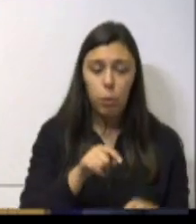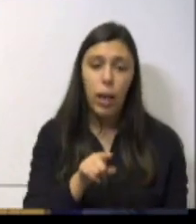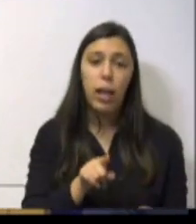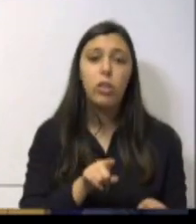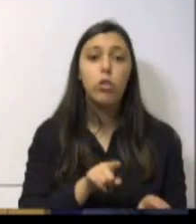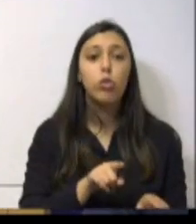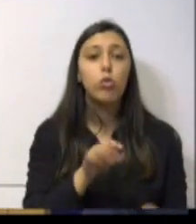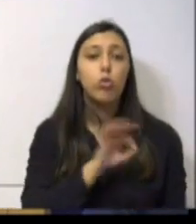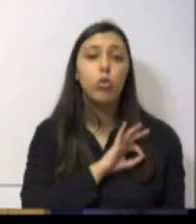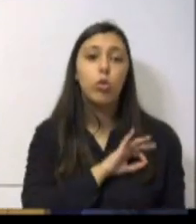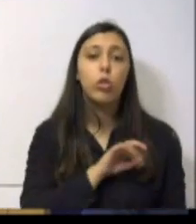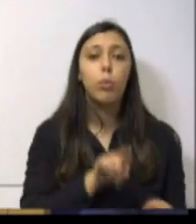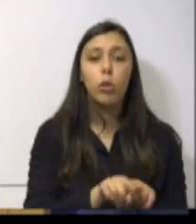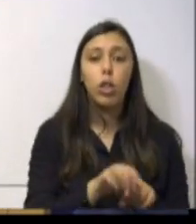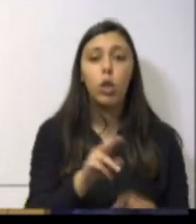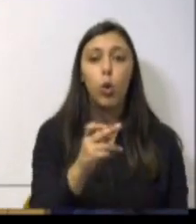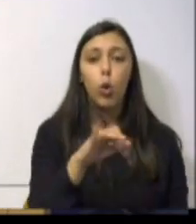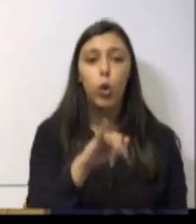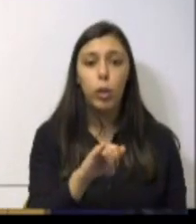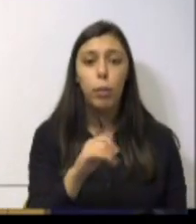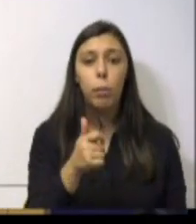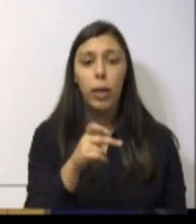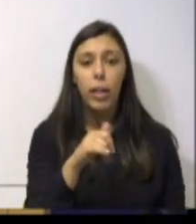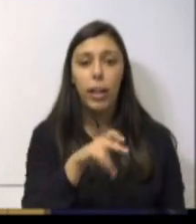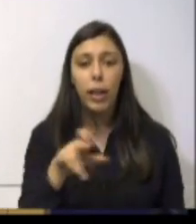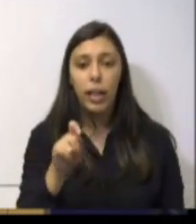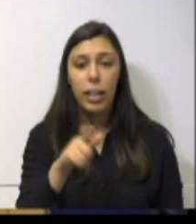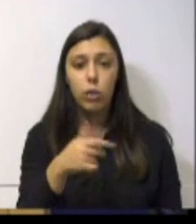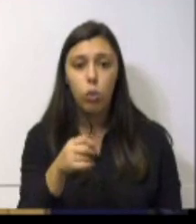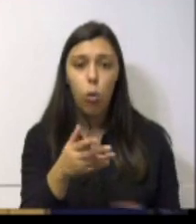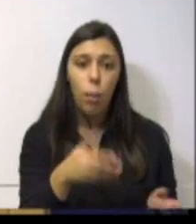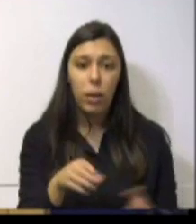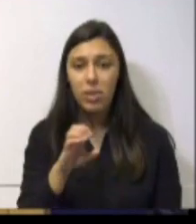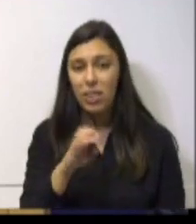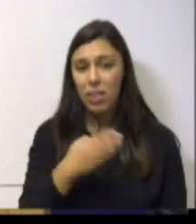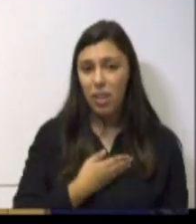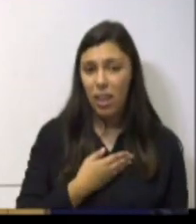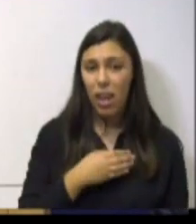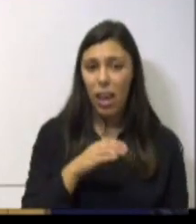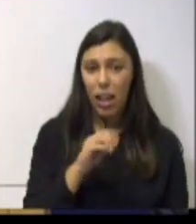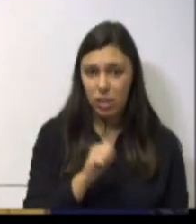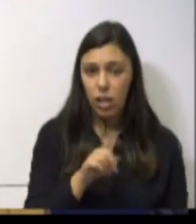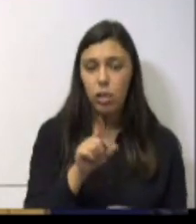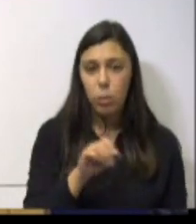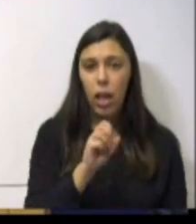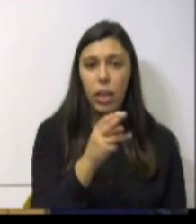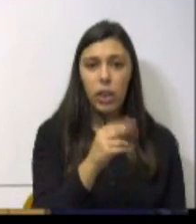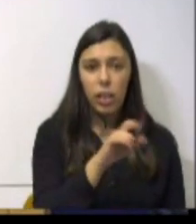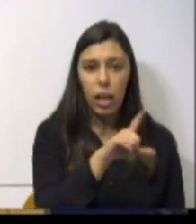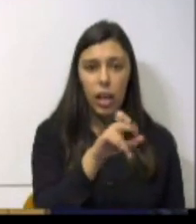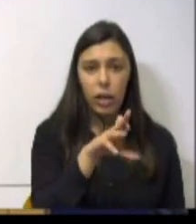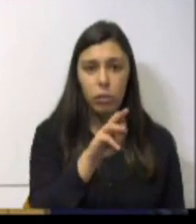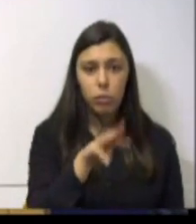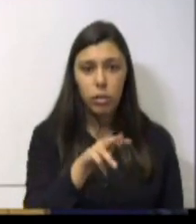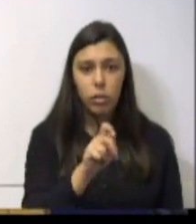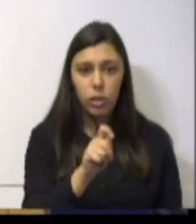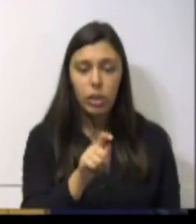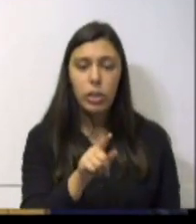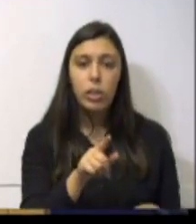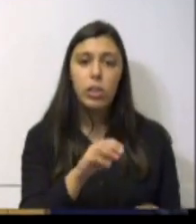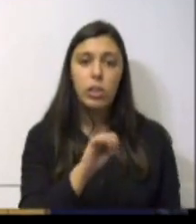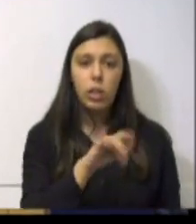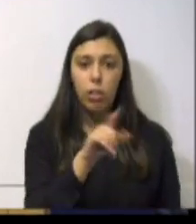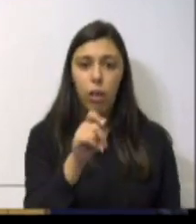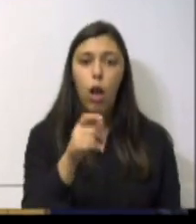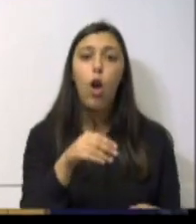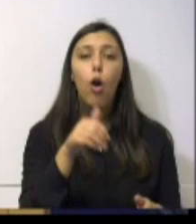Barreto, pela parte do CDS-PP, também o deputado Guilherme Silva e a entourage que tinha lá, votou a favor dessa